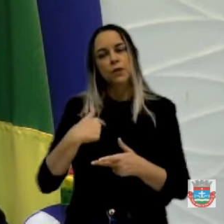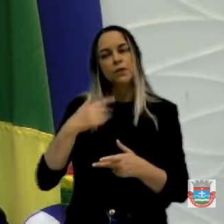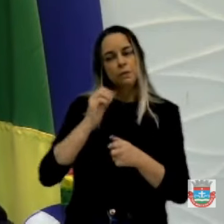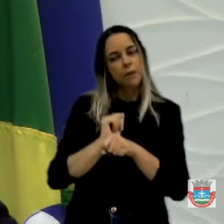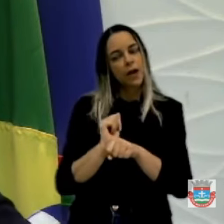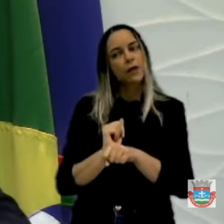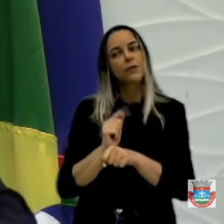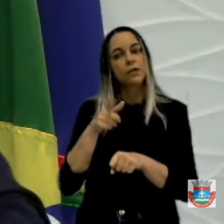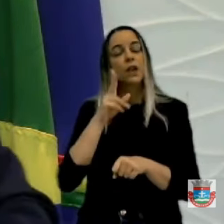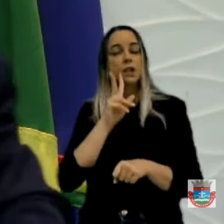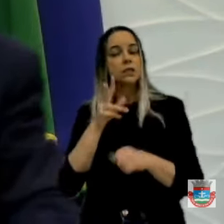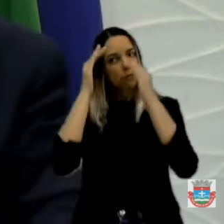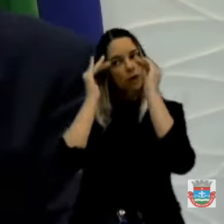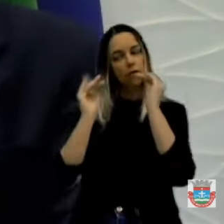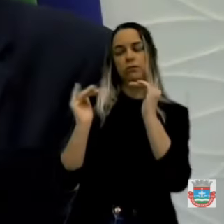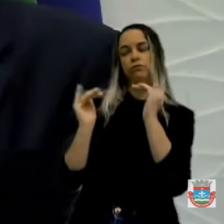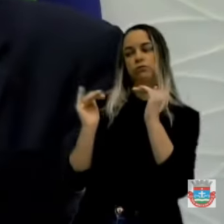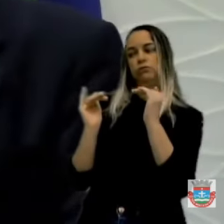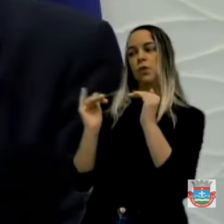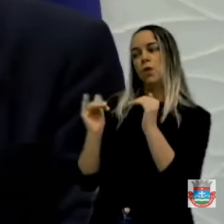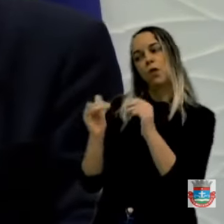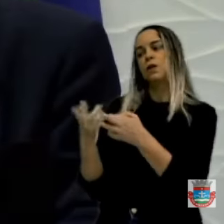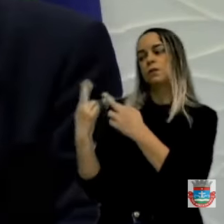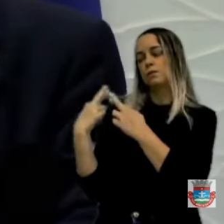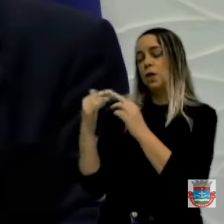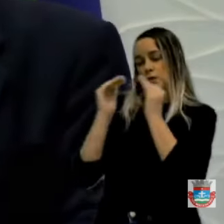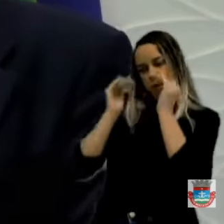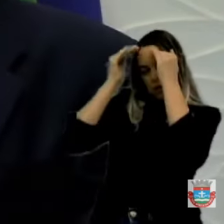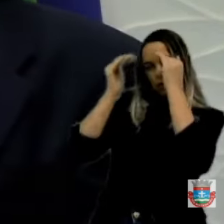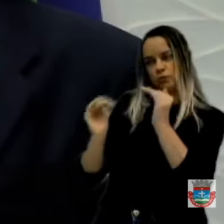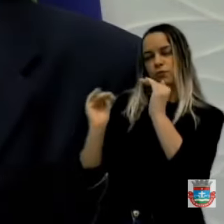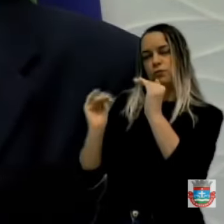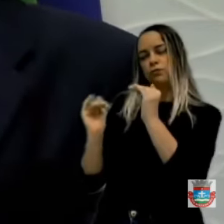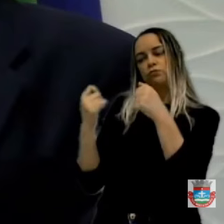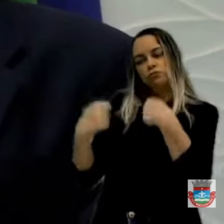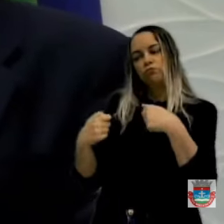aqui na tribuna. Eu estou lhe respeitando. Tá faltando com respeito. Eu estou lhe respeitando demais, senhor